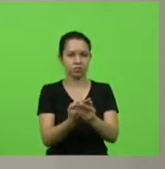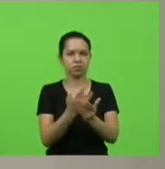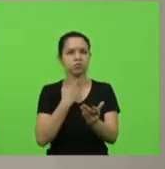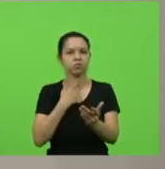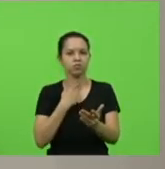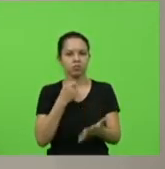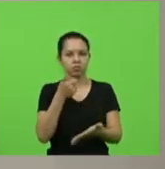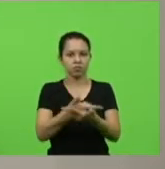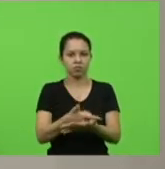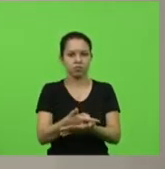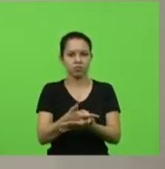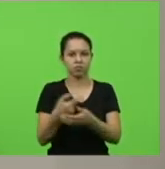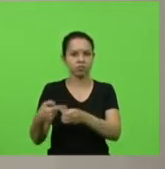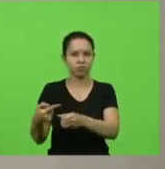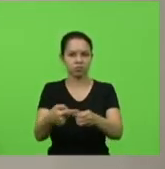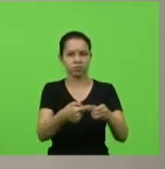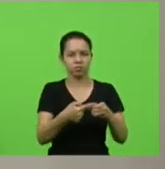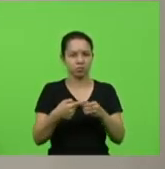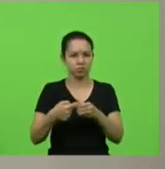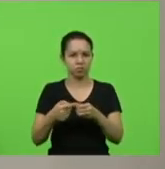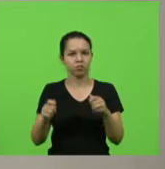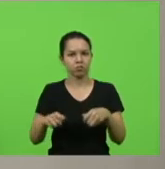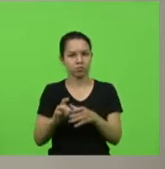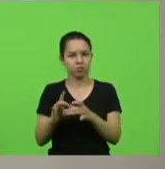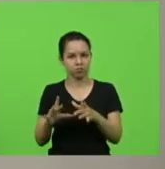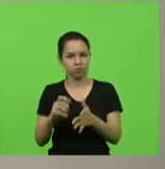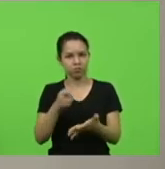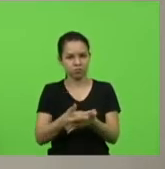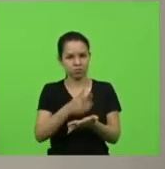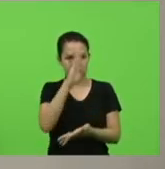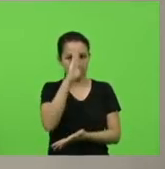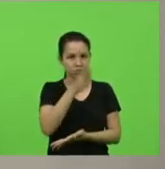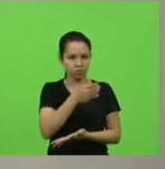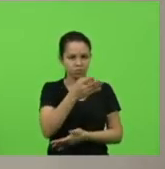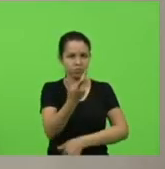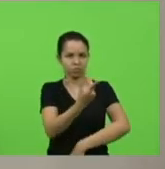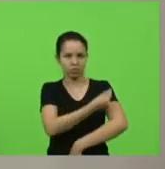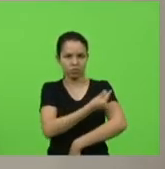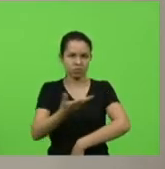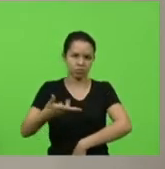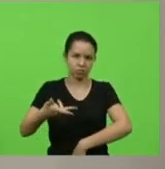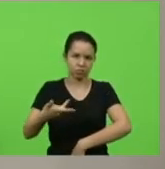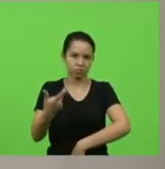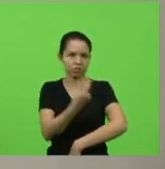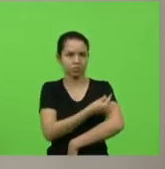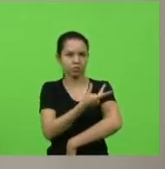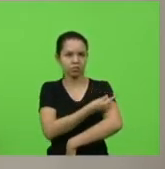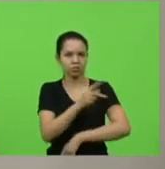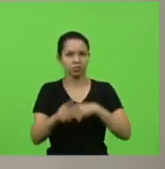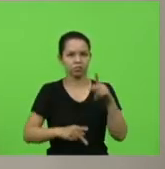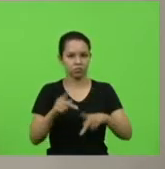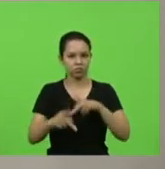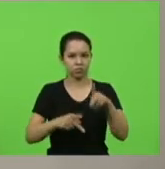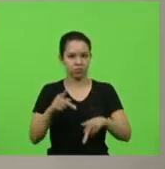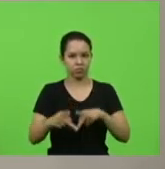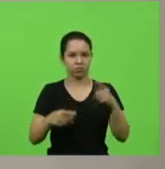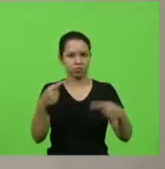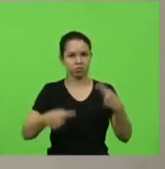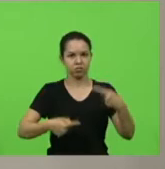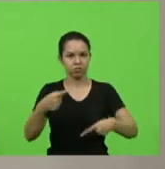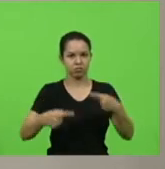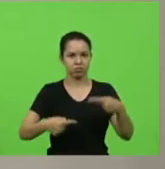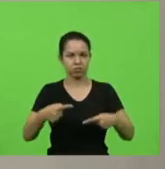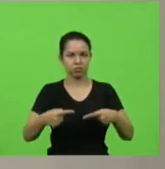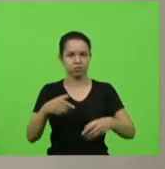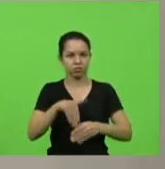os municípios possam fazer compra direta das vacinas para, assim, acelerar a imunização geral da população. Em discussão. Não